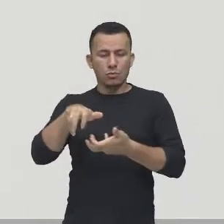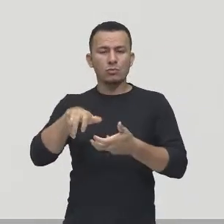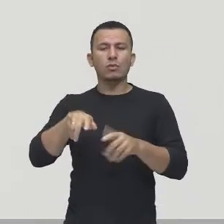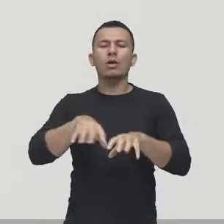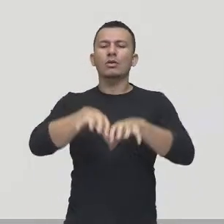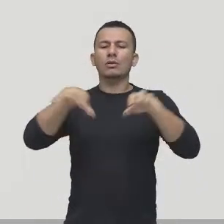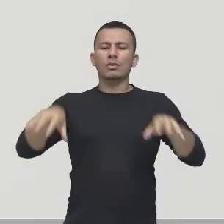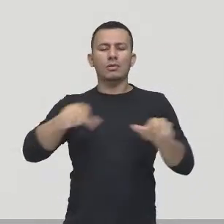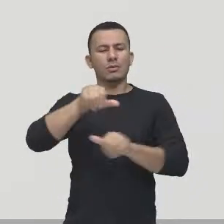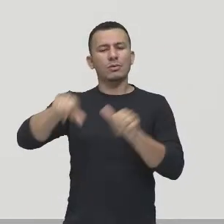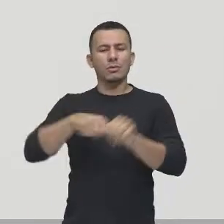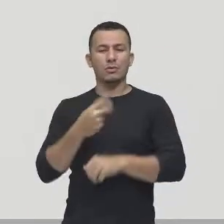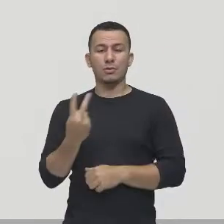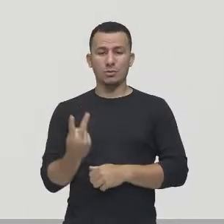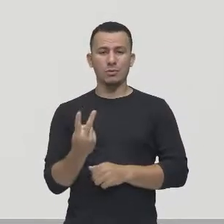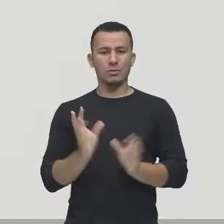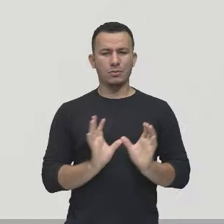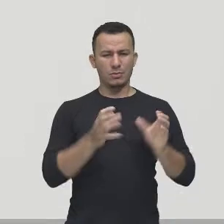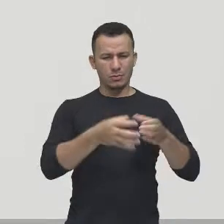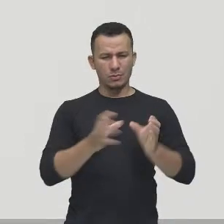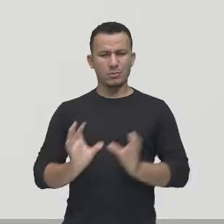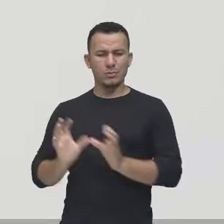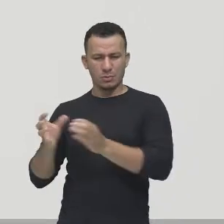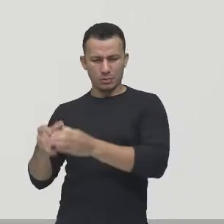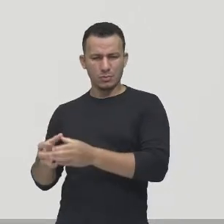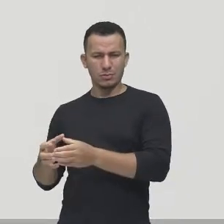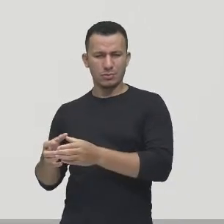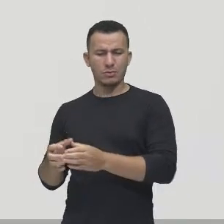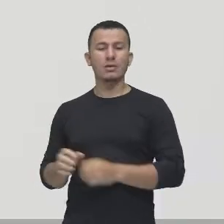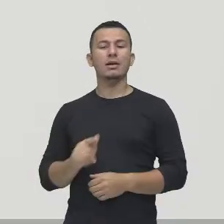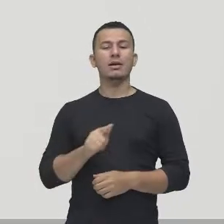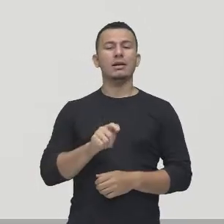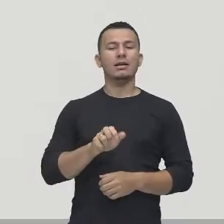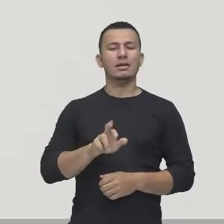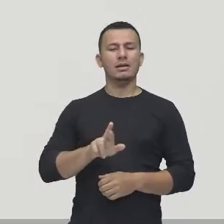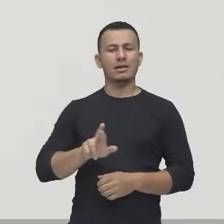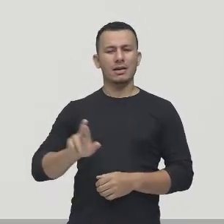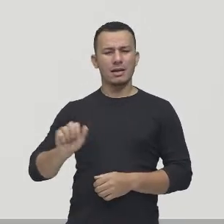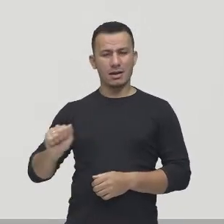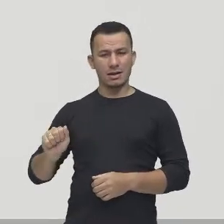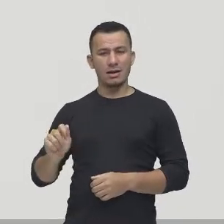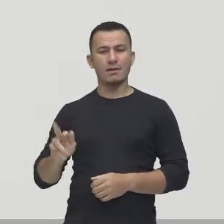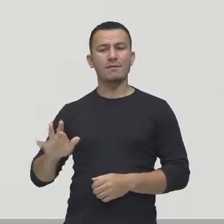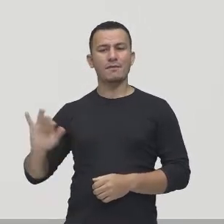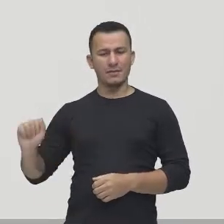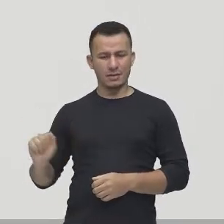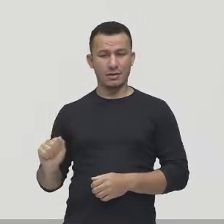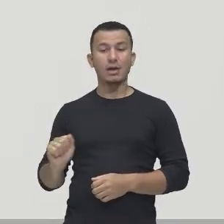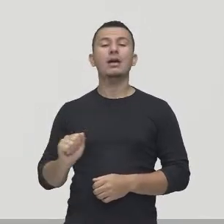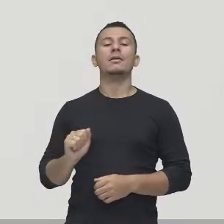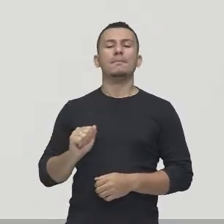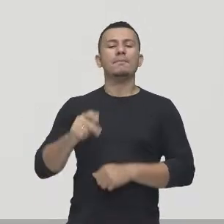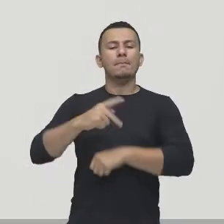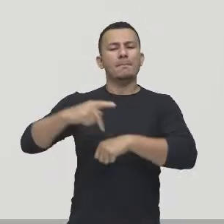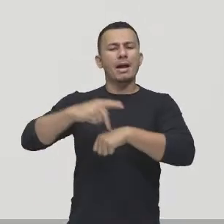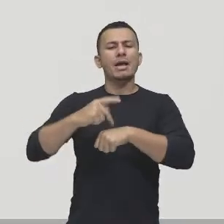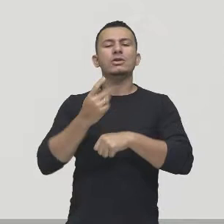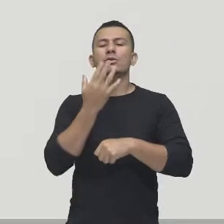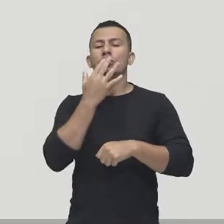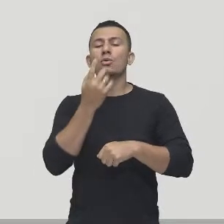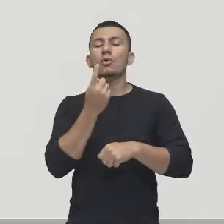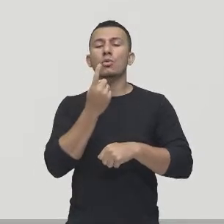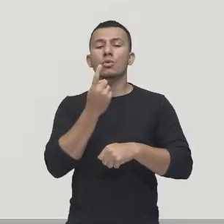grandes grupos. Né? Aquilo que a gente estudou já em Guerra Fria. Né? Todos esses países em azul compunham o que chama de